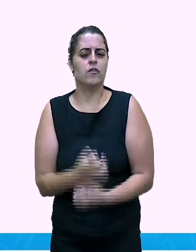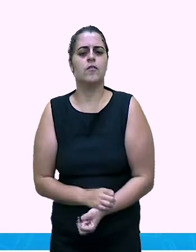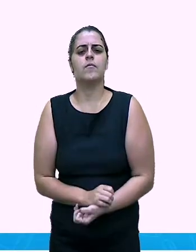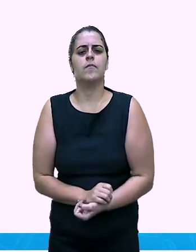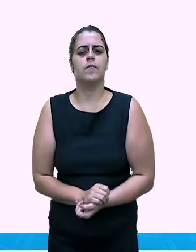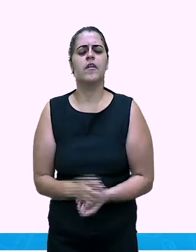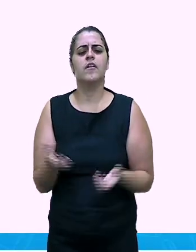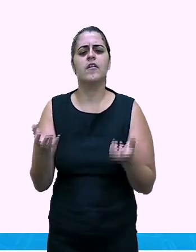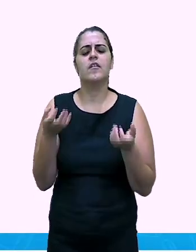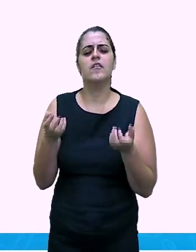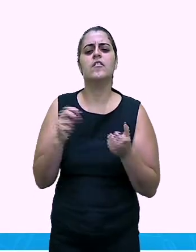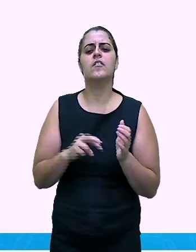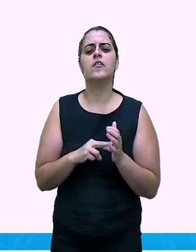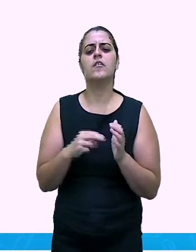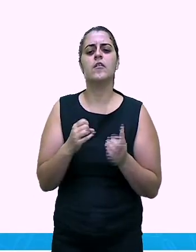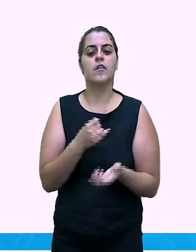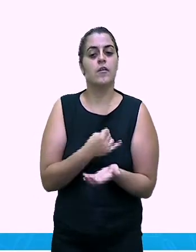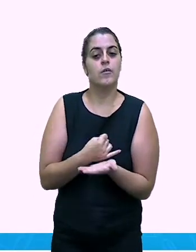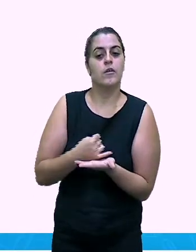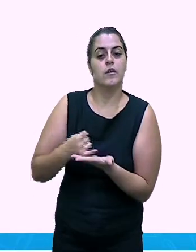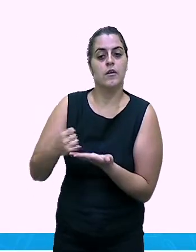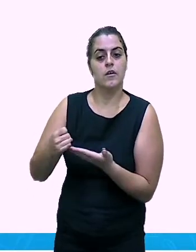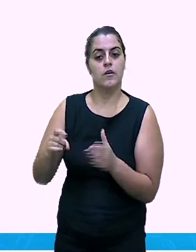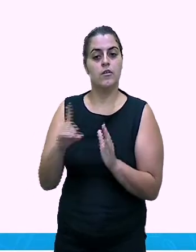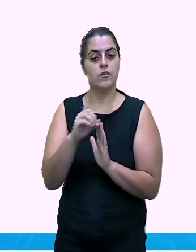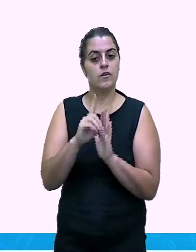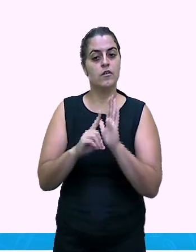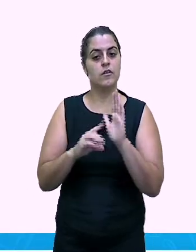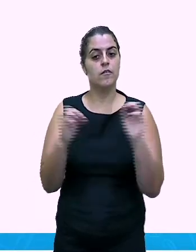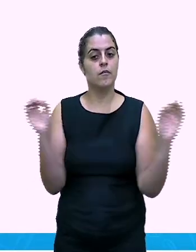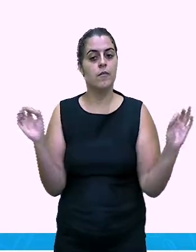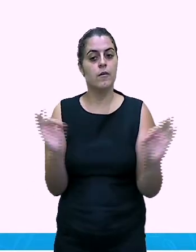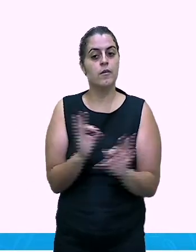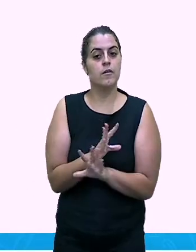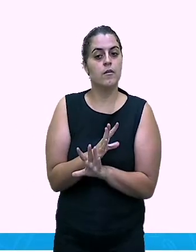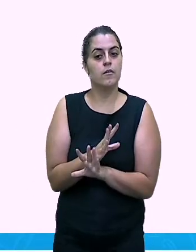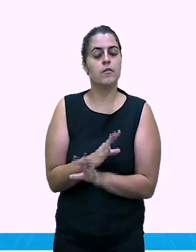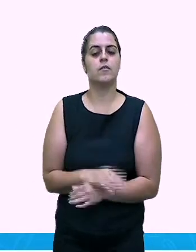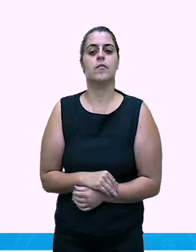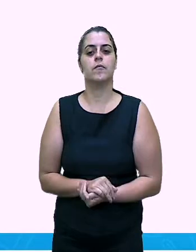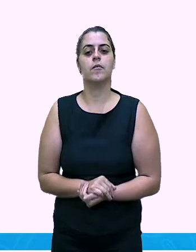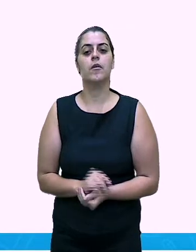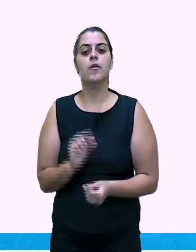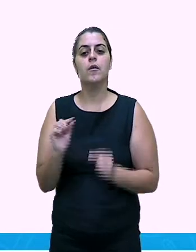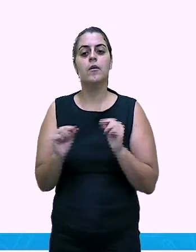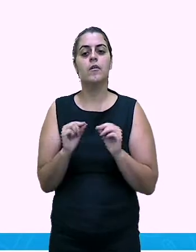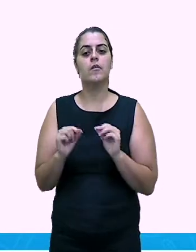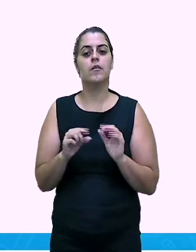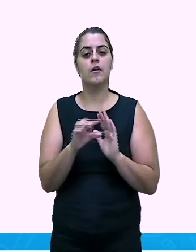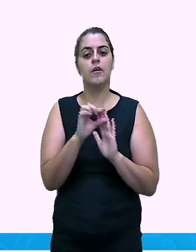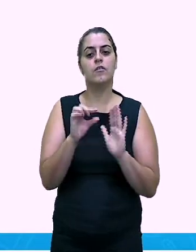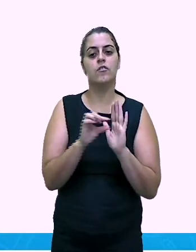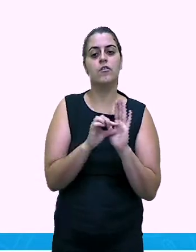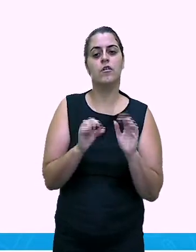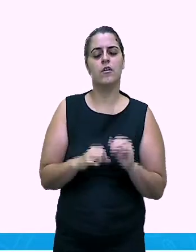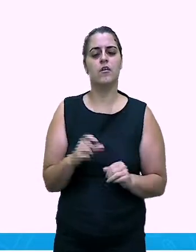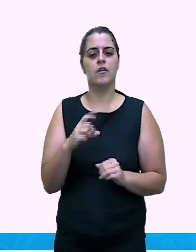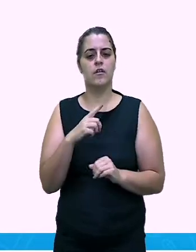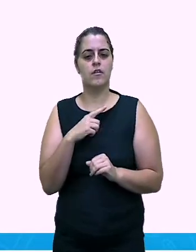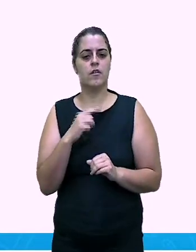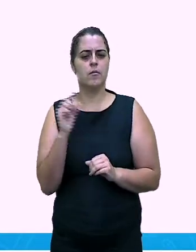dizer que ela tem princípio, meio e fim. Enquanto a tirinha